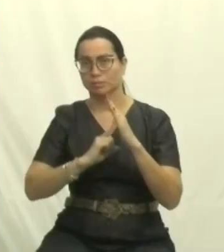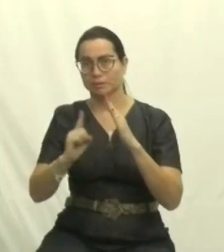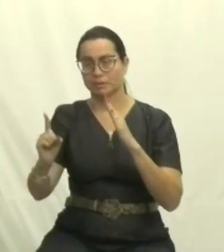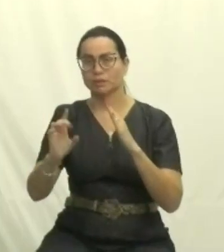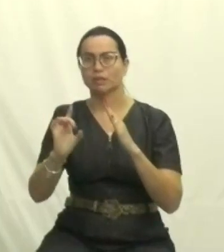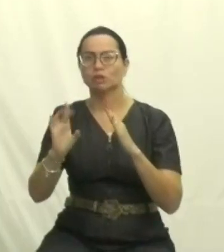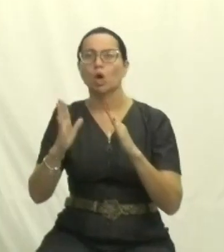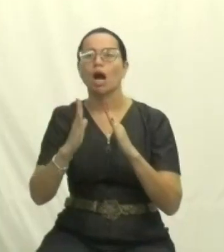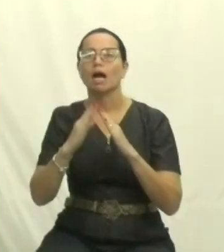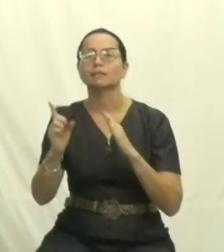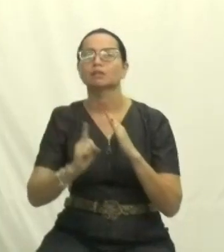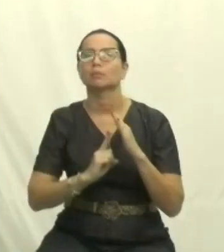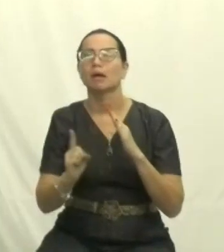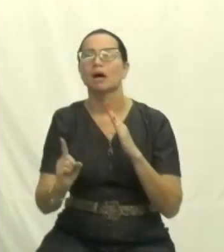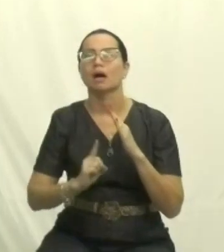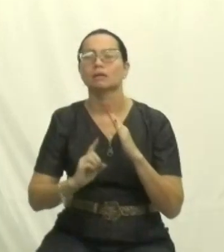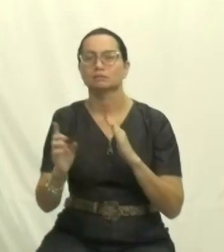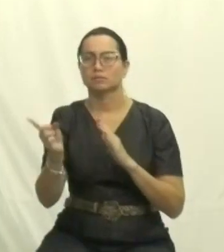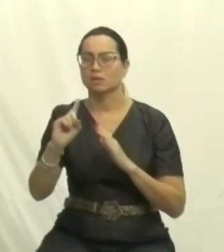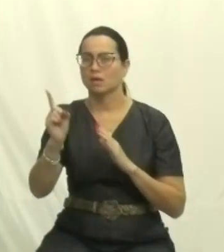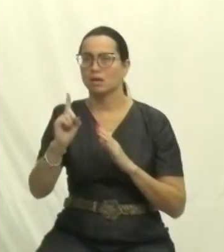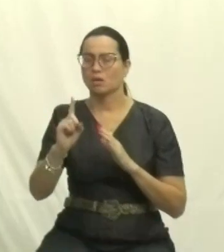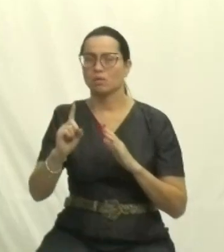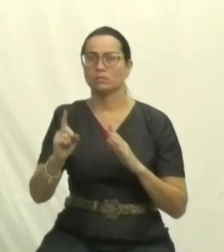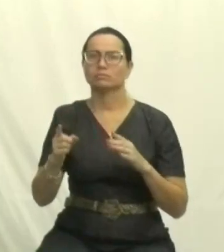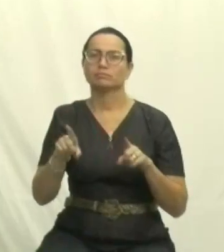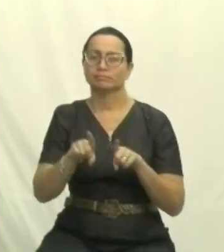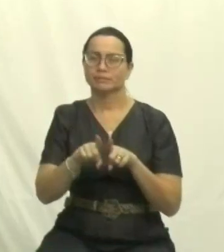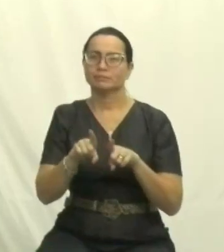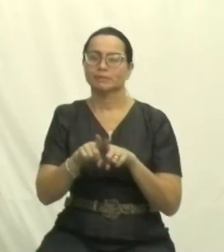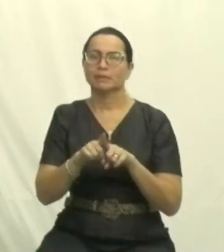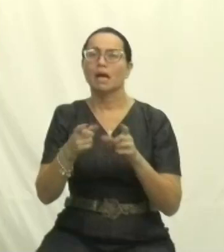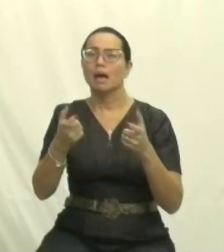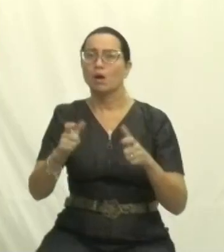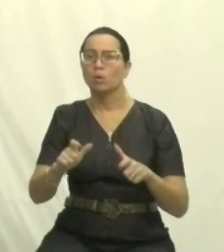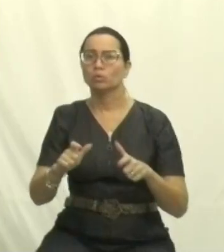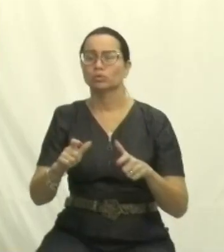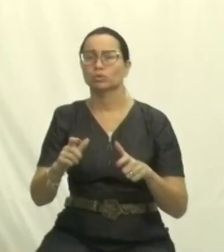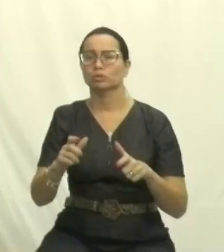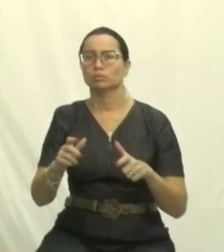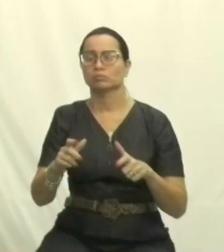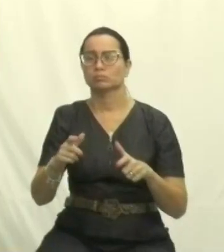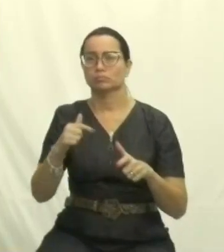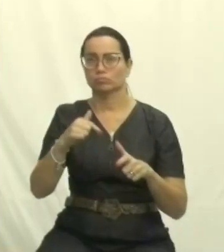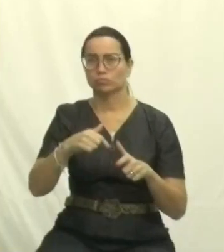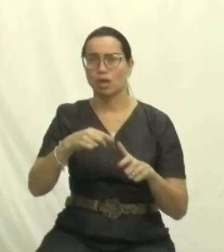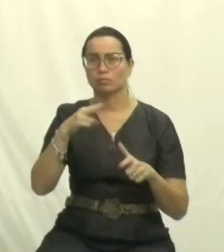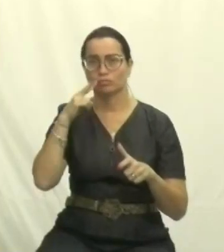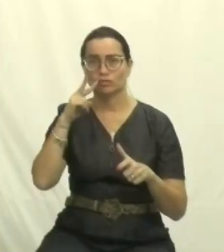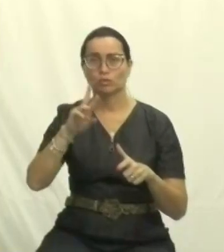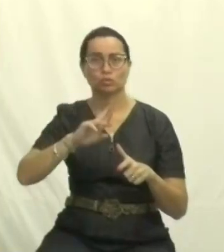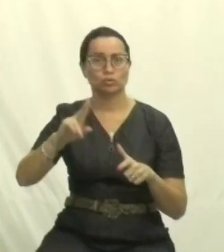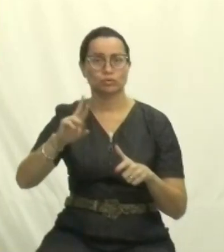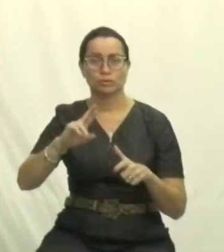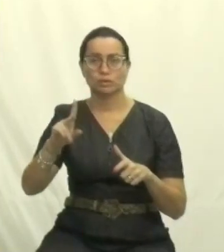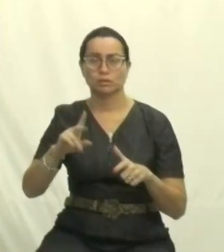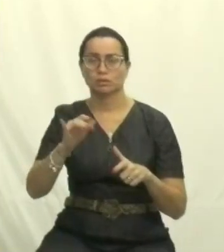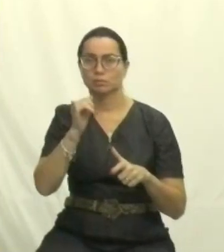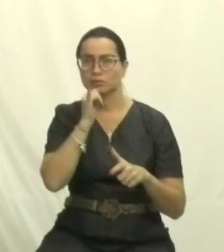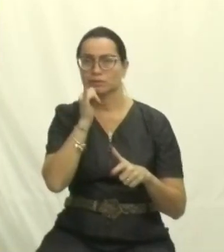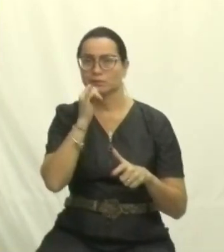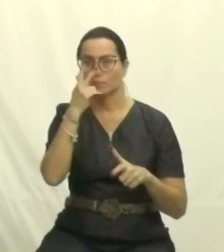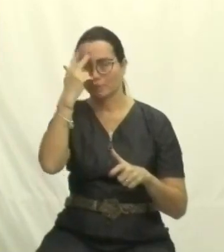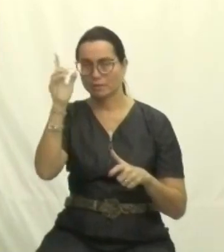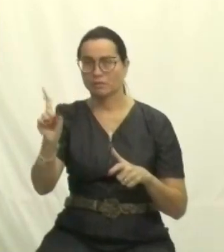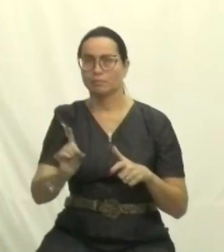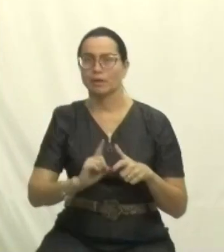passagem hoje é a República, né, que tem uma visão diferente, né, casa de passagem, dava a entender a passagem,